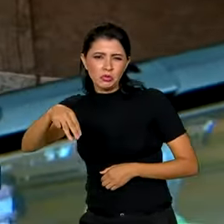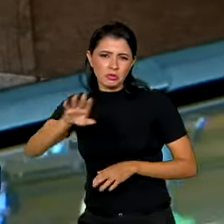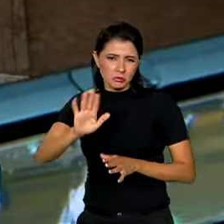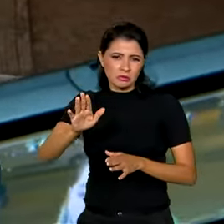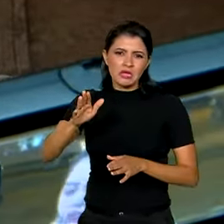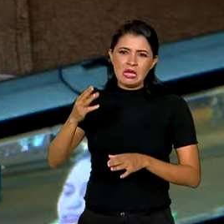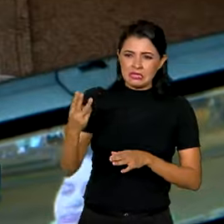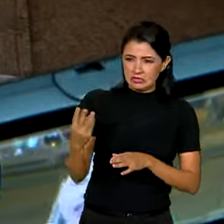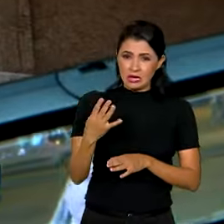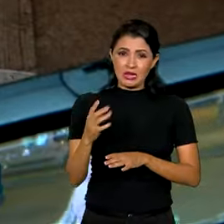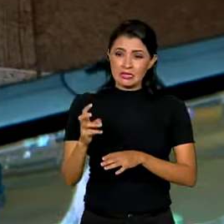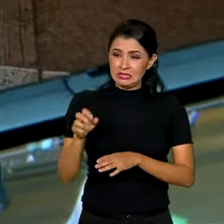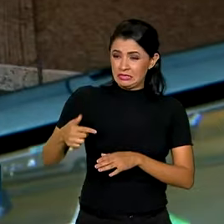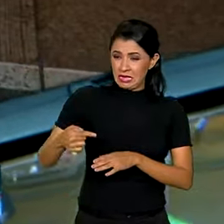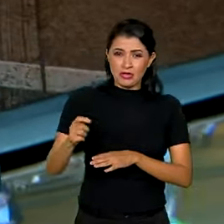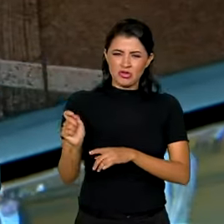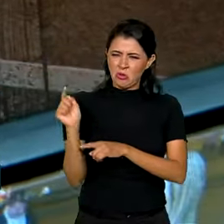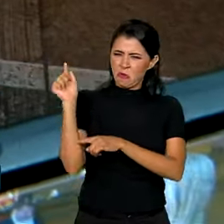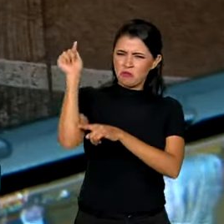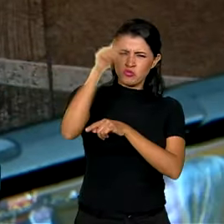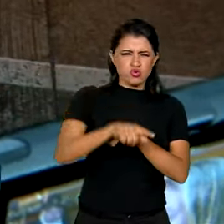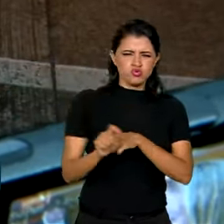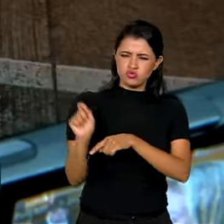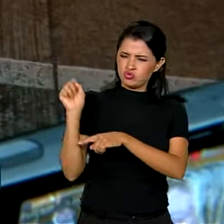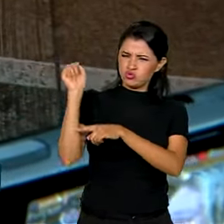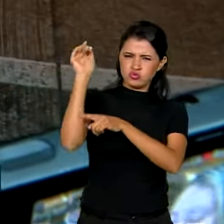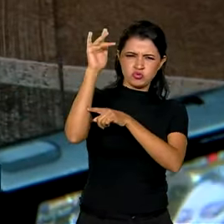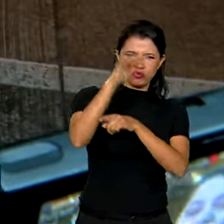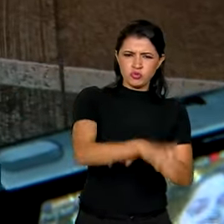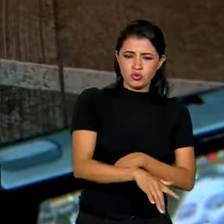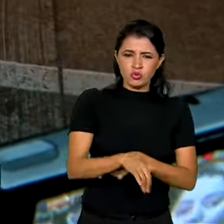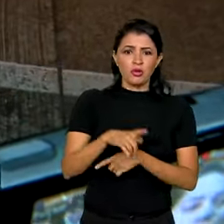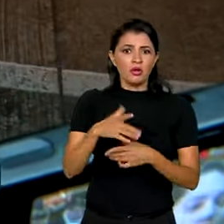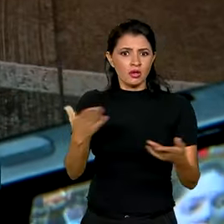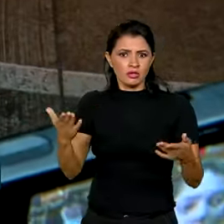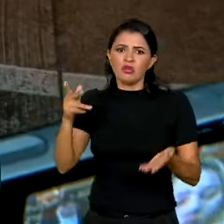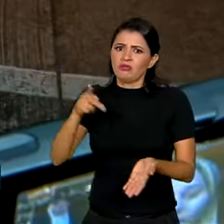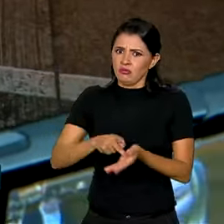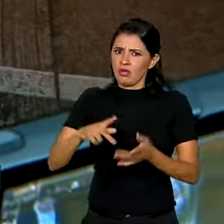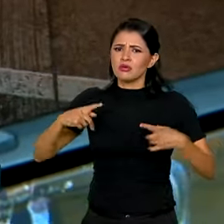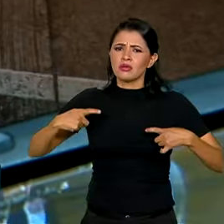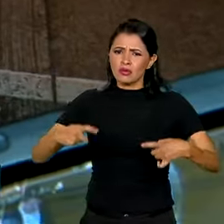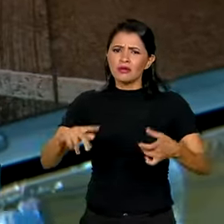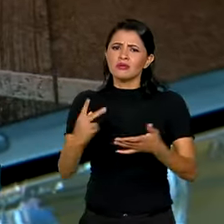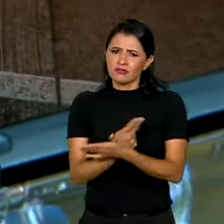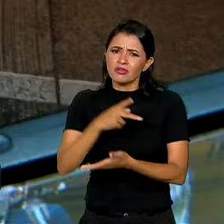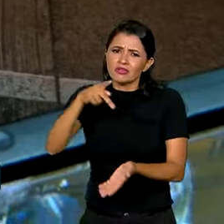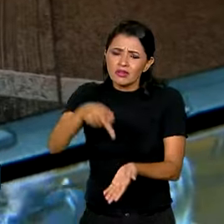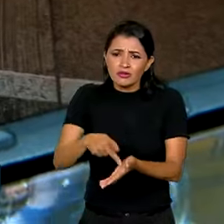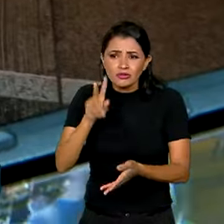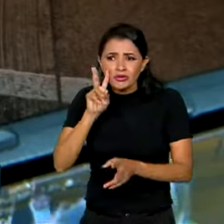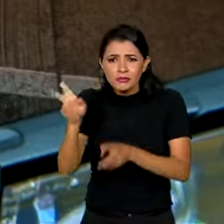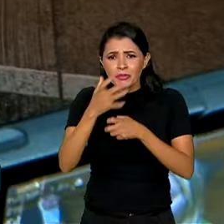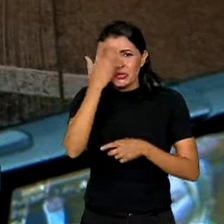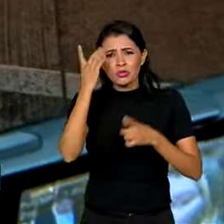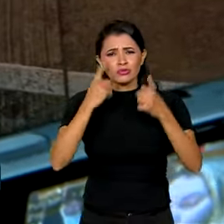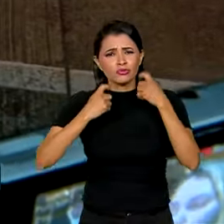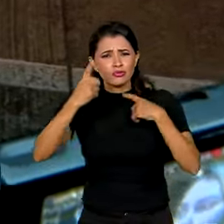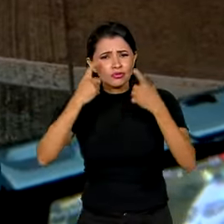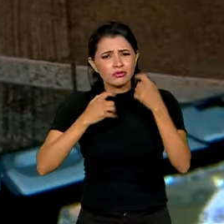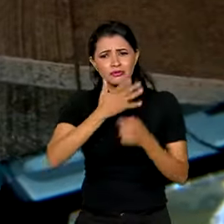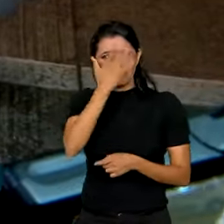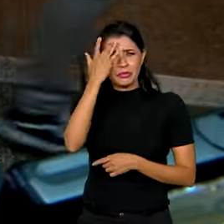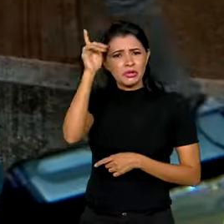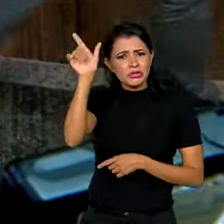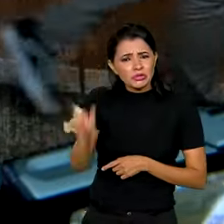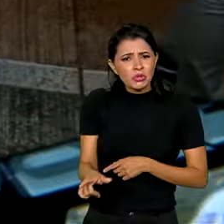de 3, 5, 7 mísseis e eles são interceptados. Então, é real a guerra, está acontecendo, a gente vê pessoas chorando, a gente vê